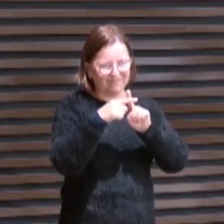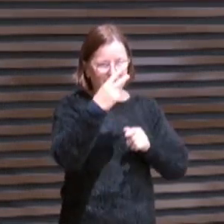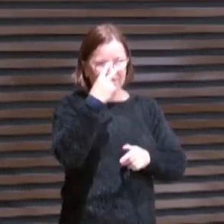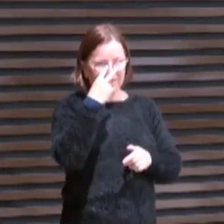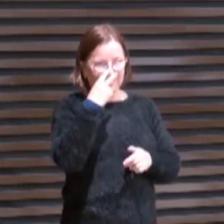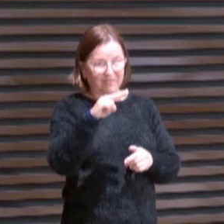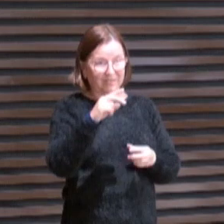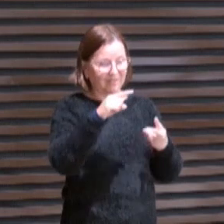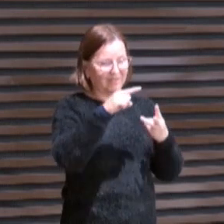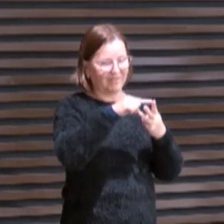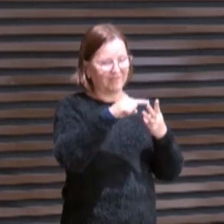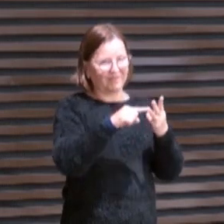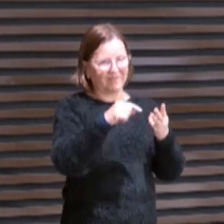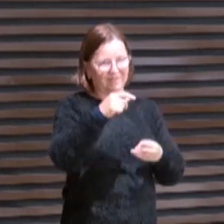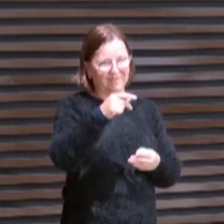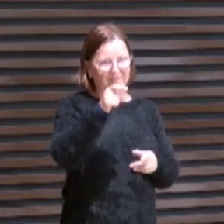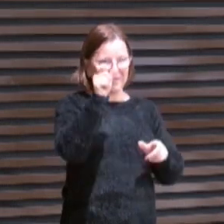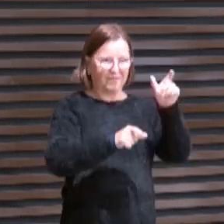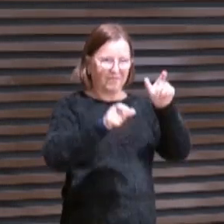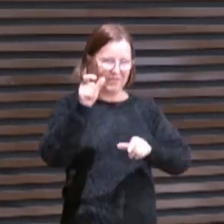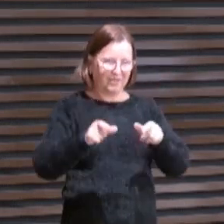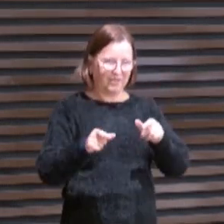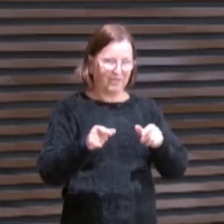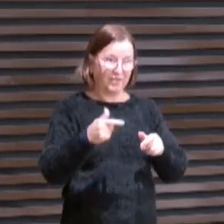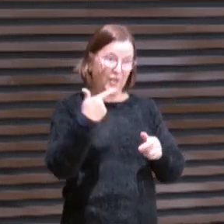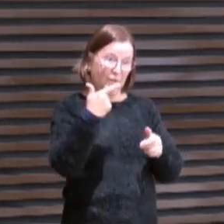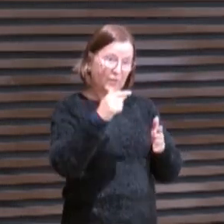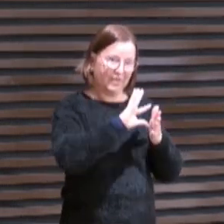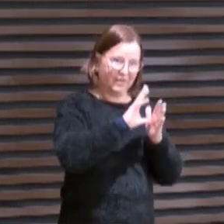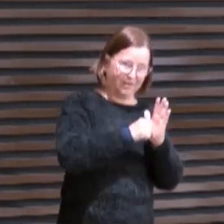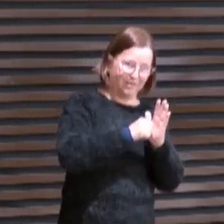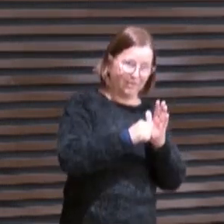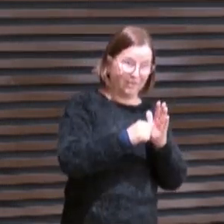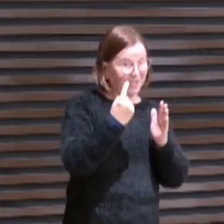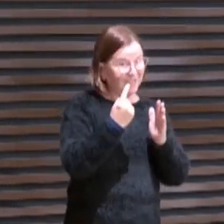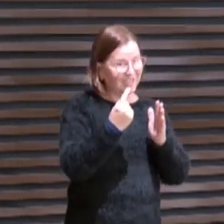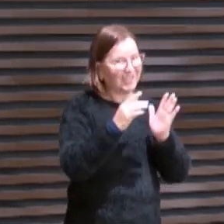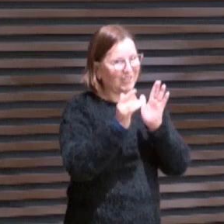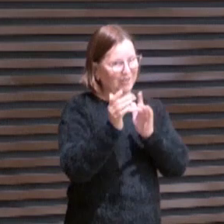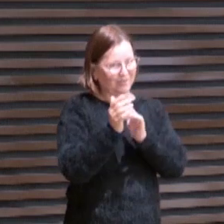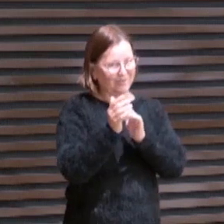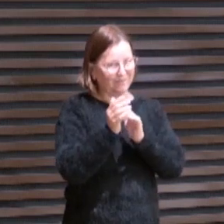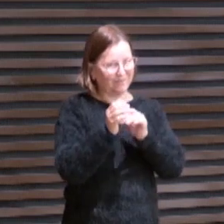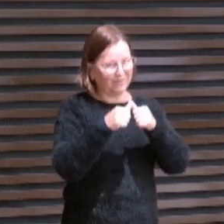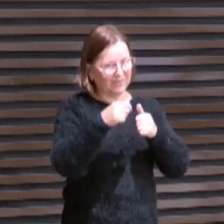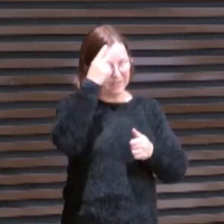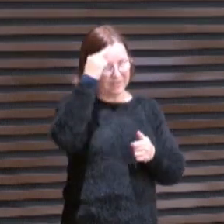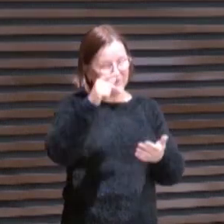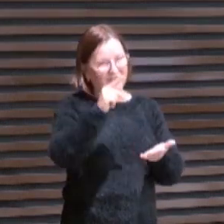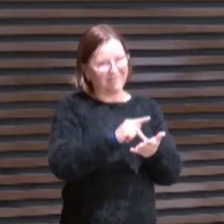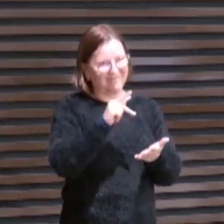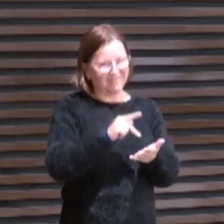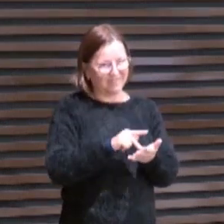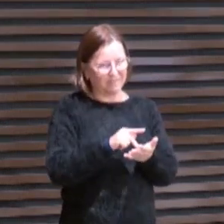3 personas, 2 ladrones e Jesus. Esta história é